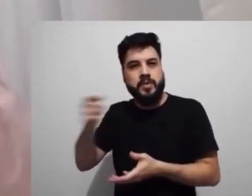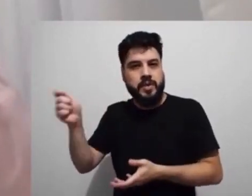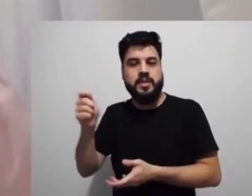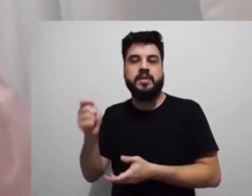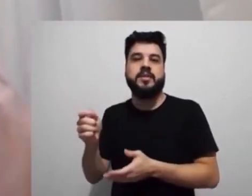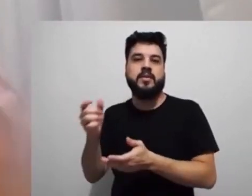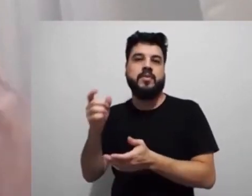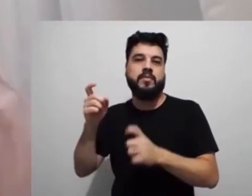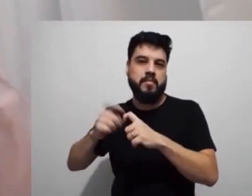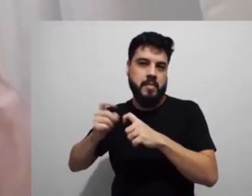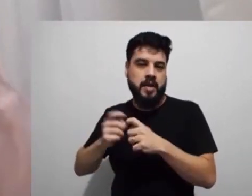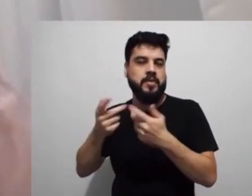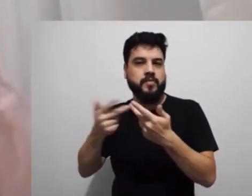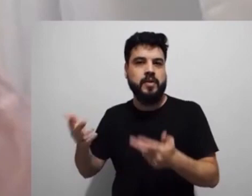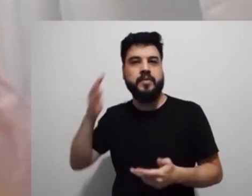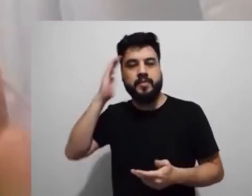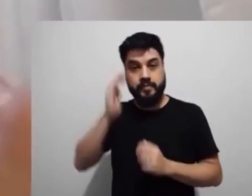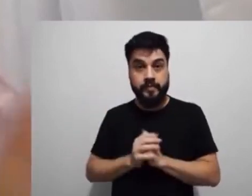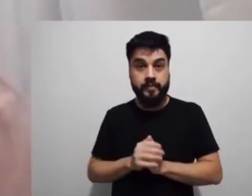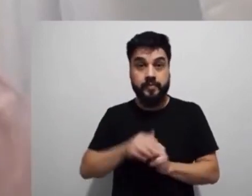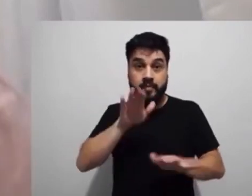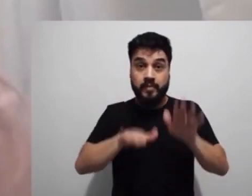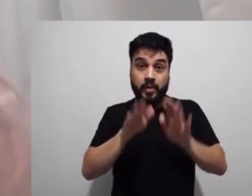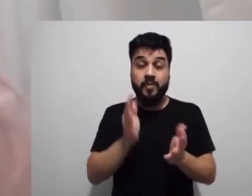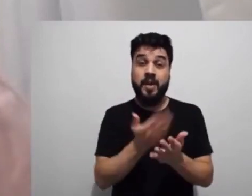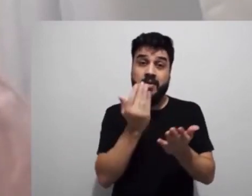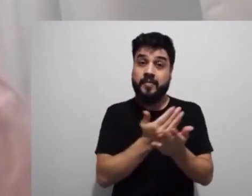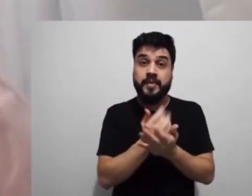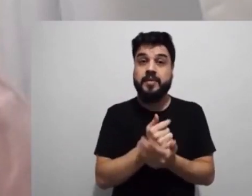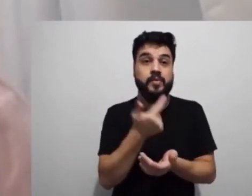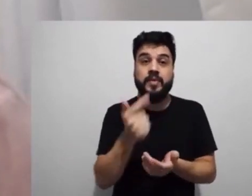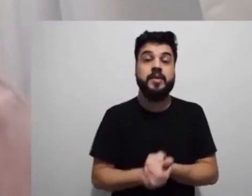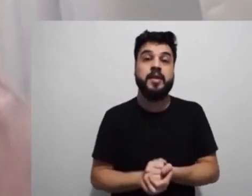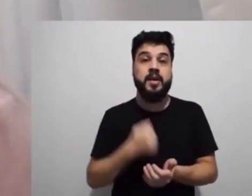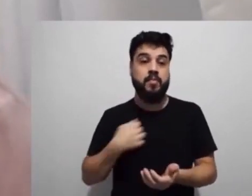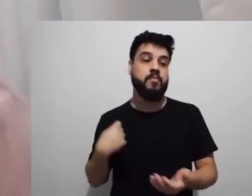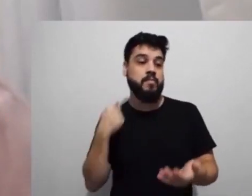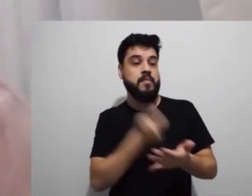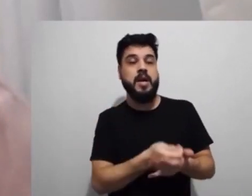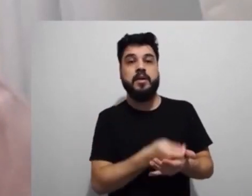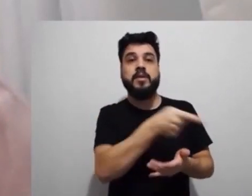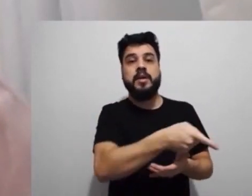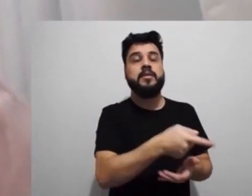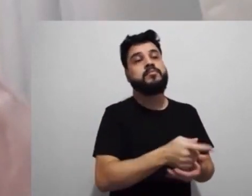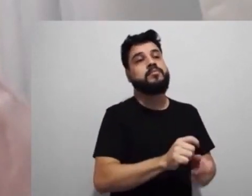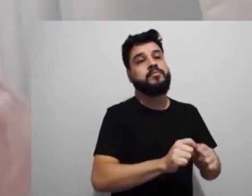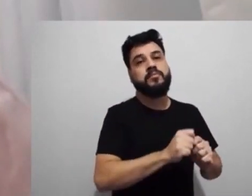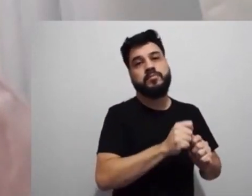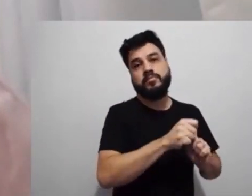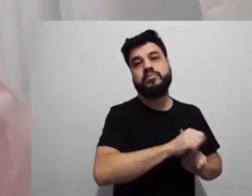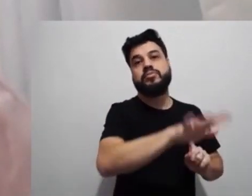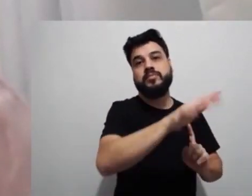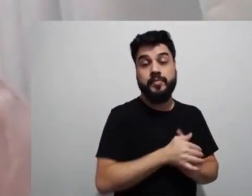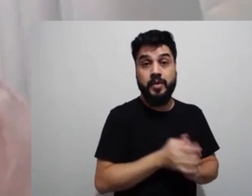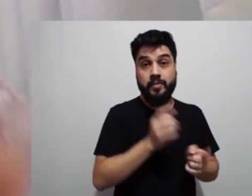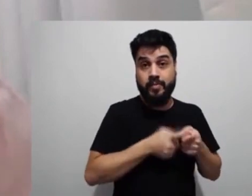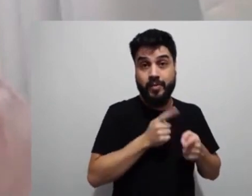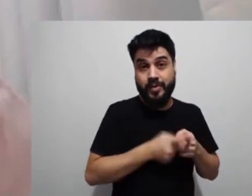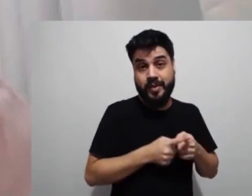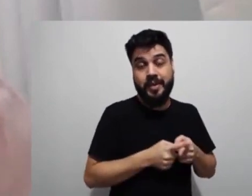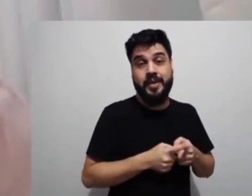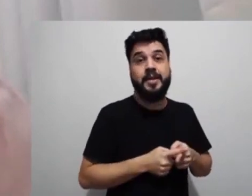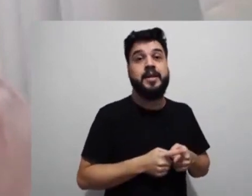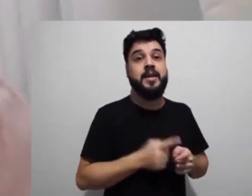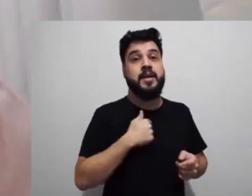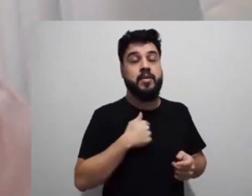associações, no caso de medicina, associações médicas que têm algum reconhecimento. Existe também, para você ter uma ideia, revistas que você não tem